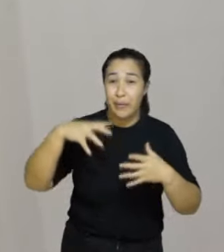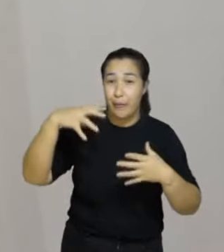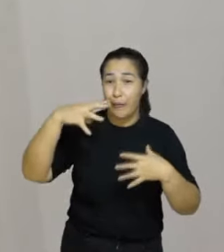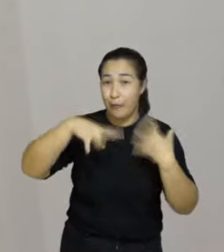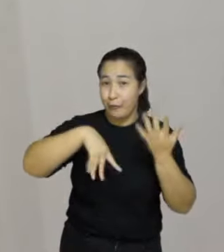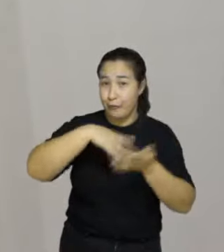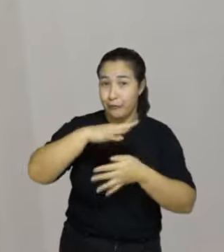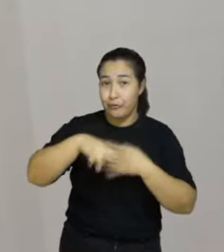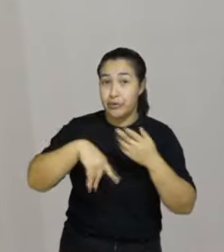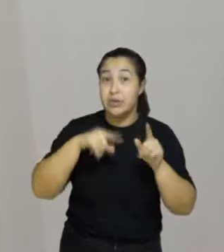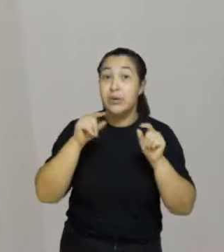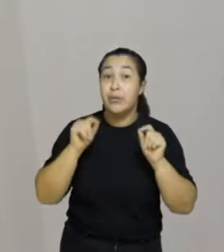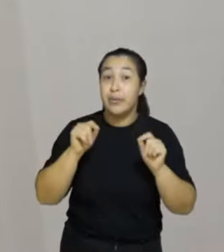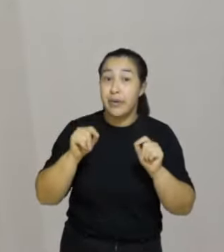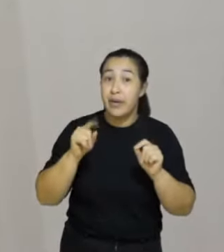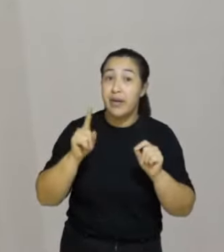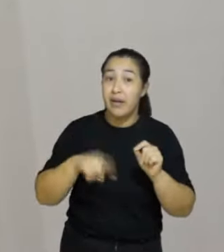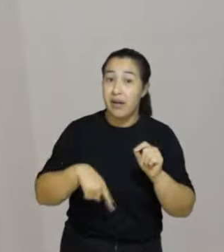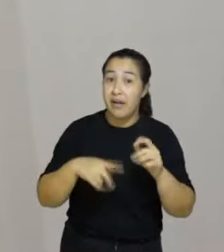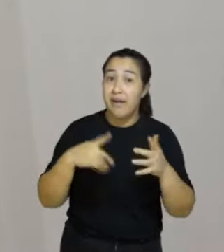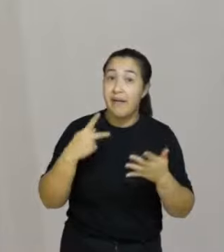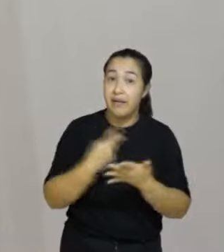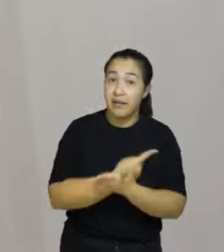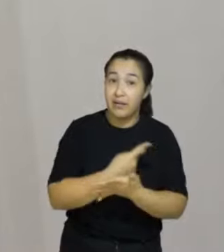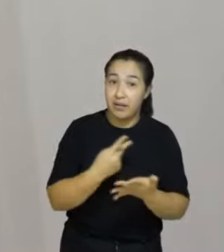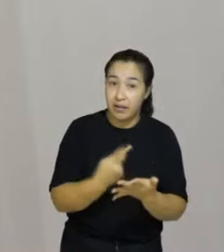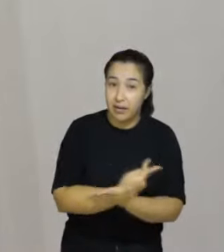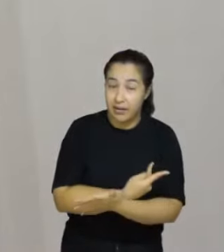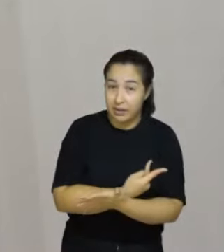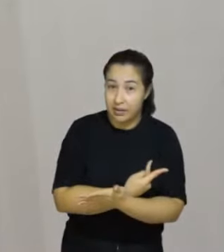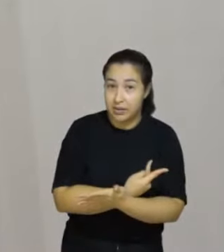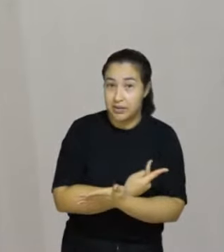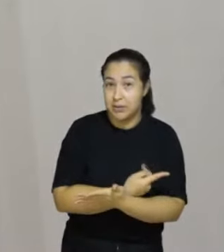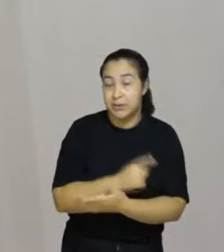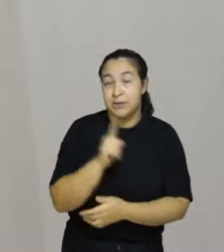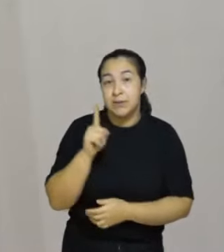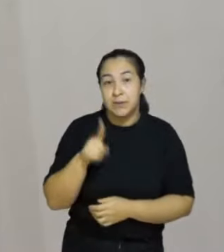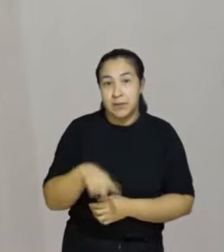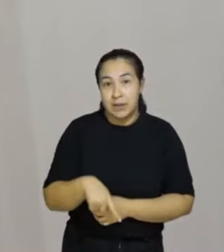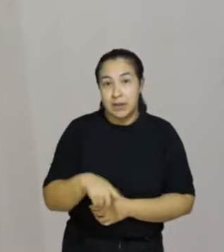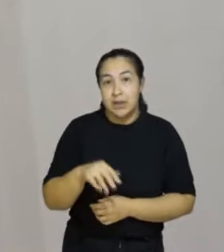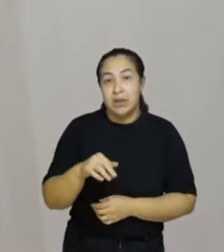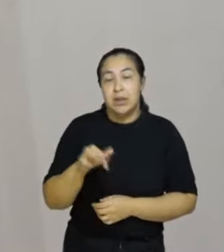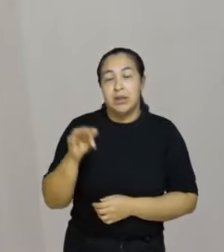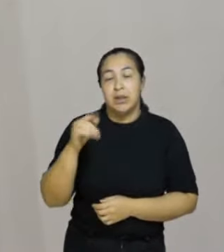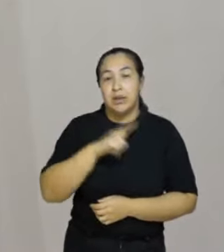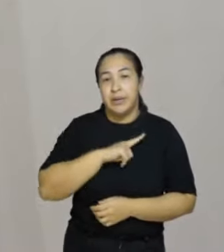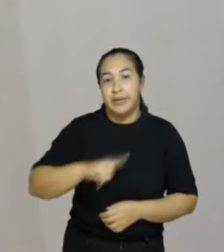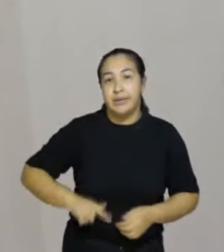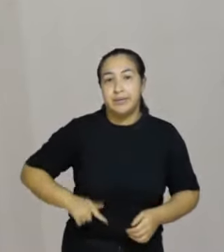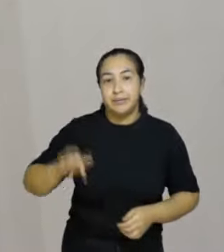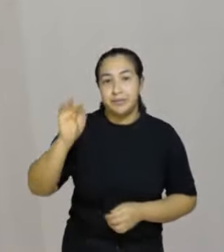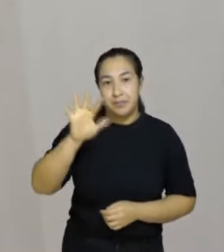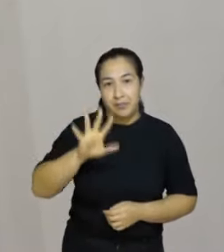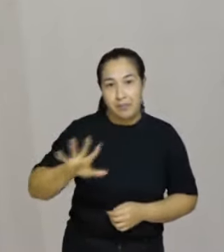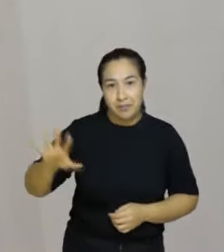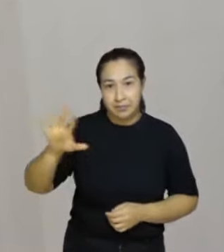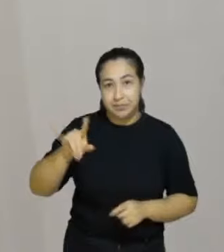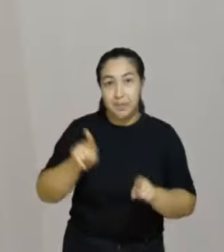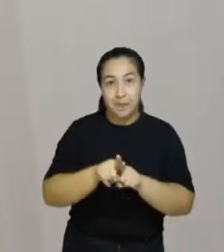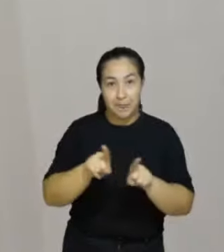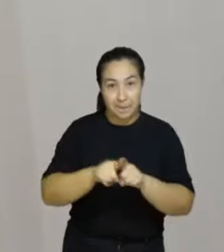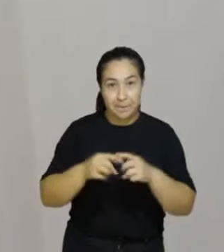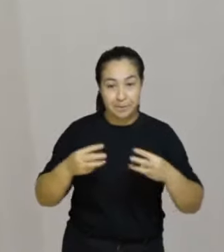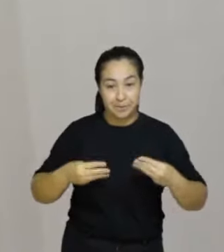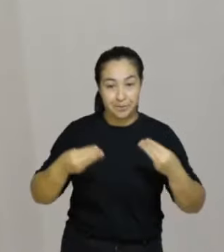quem falhou realmente e não mandou os remédios, os medicamentos, foi o governo federal, foi o Ministério da Saúde,